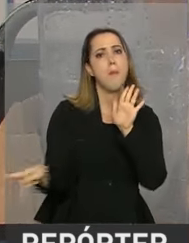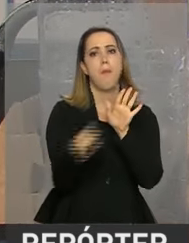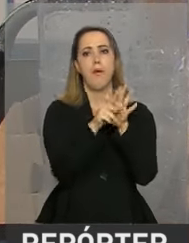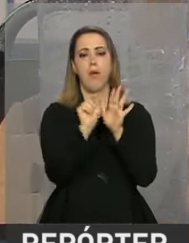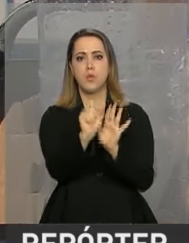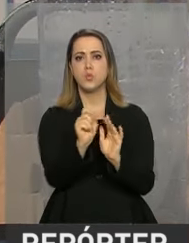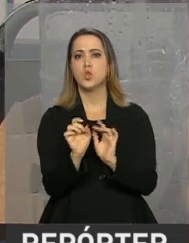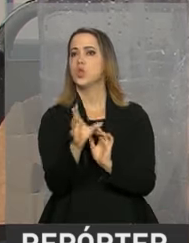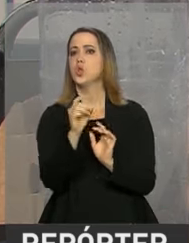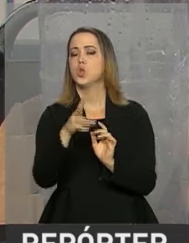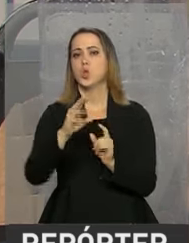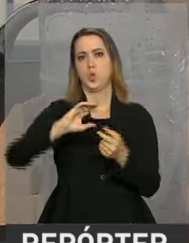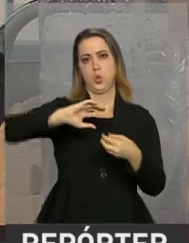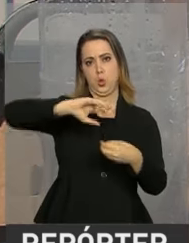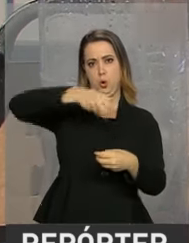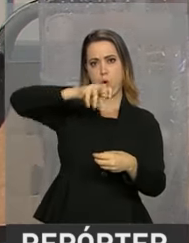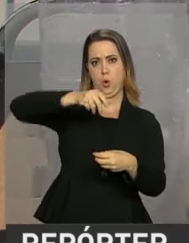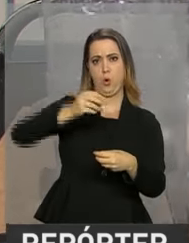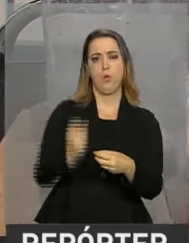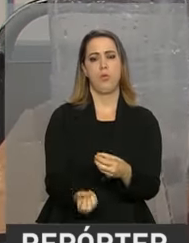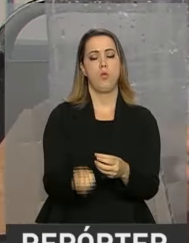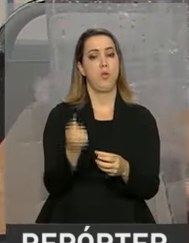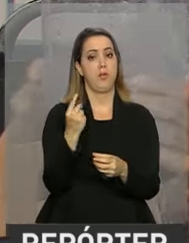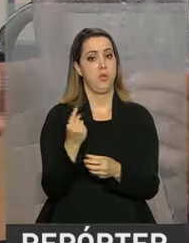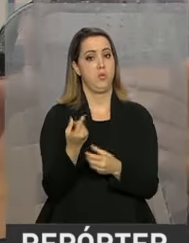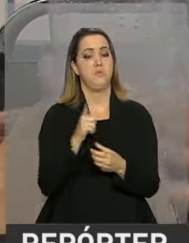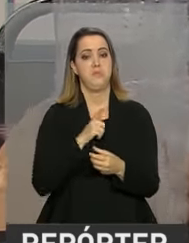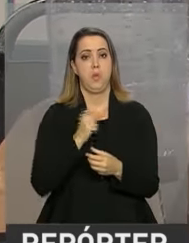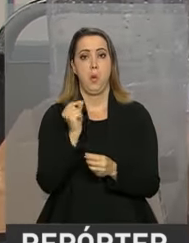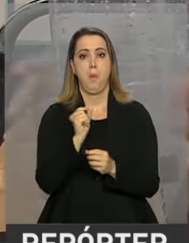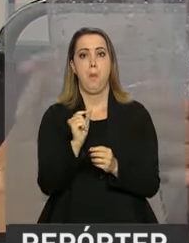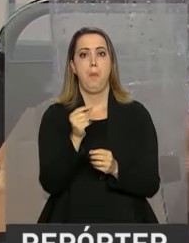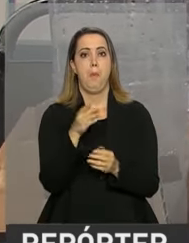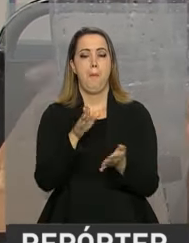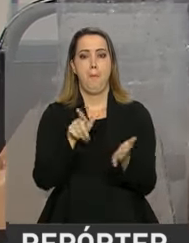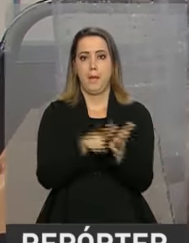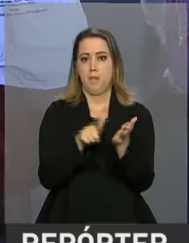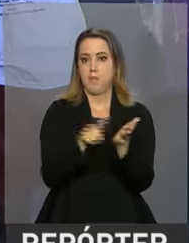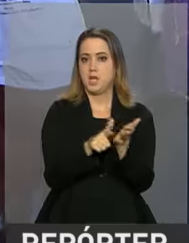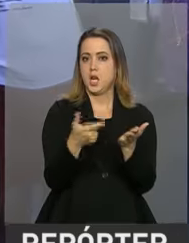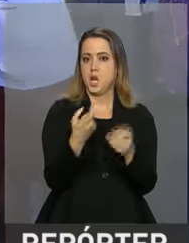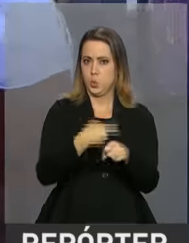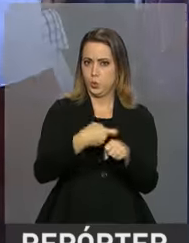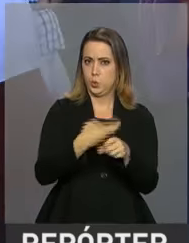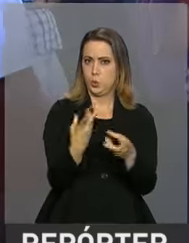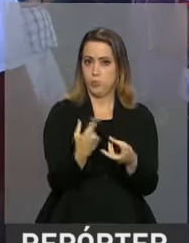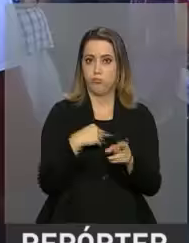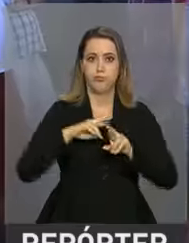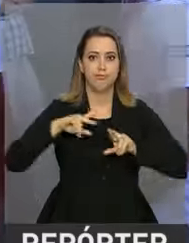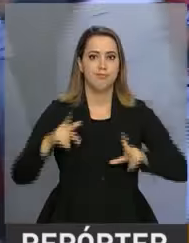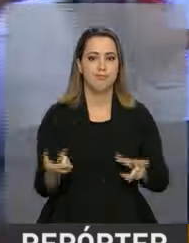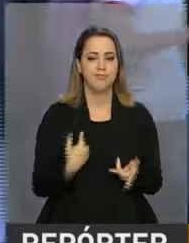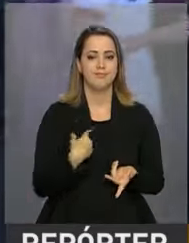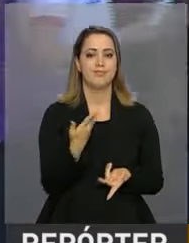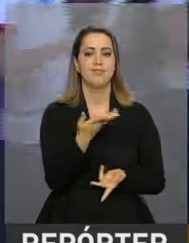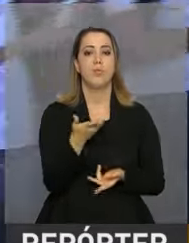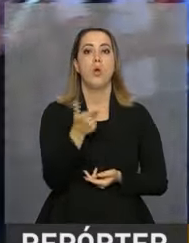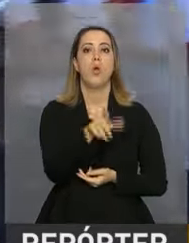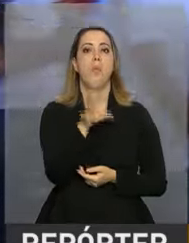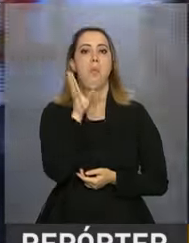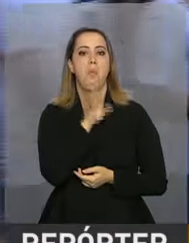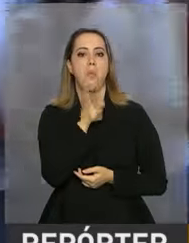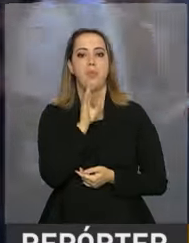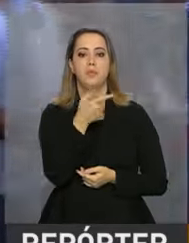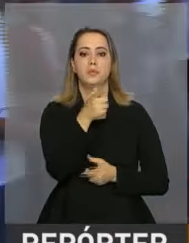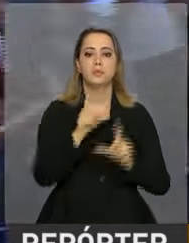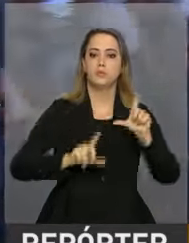de garrafa PET, com ou sem tampa, papelão. Outra atração do evento são esses estandes de